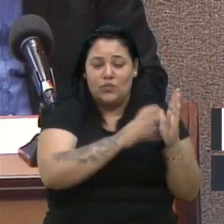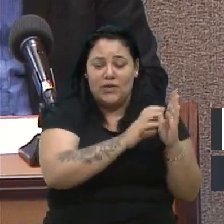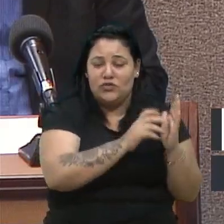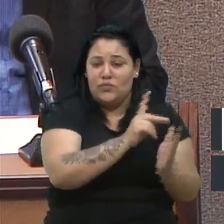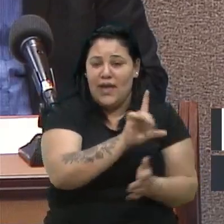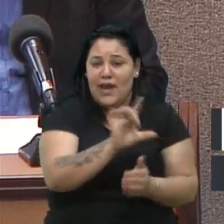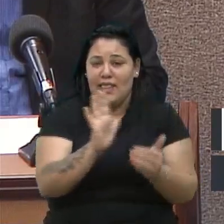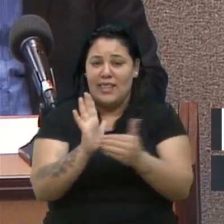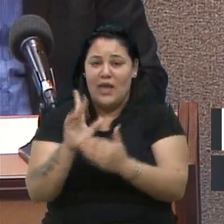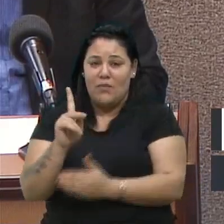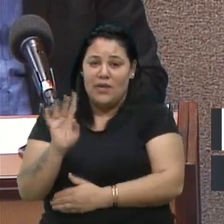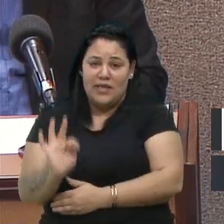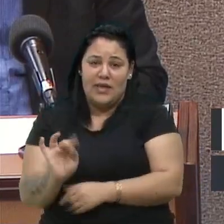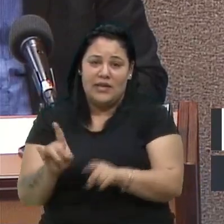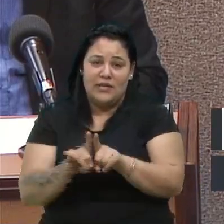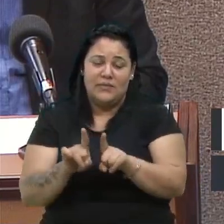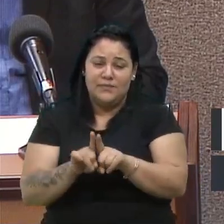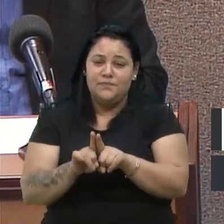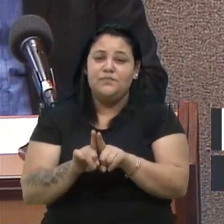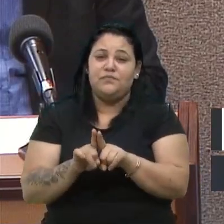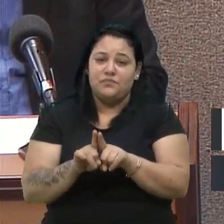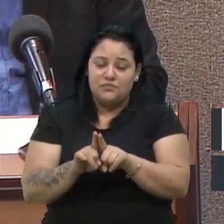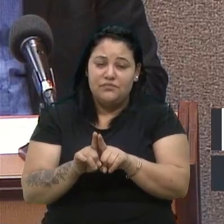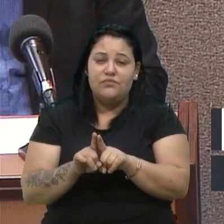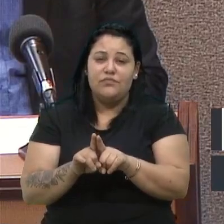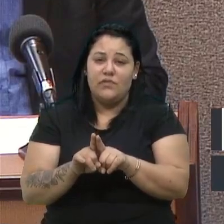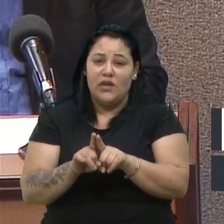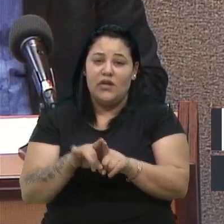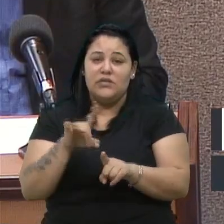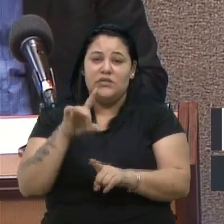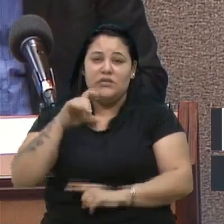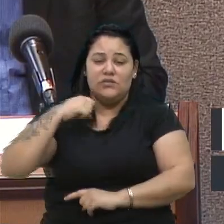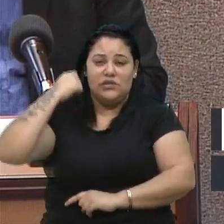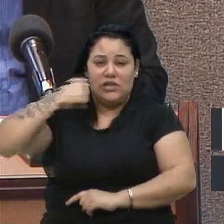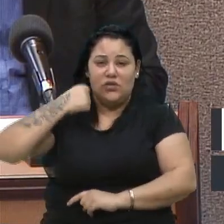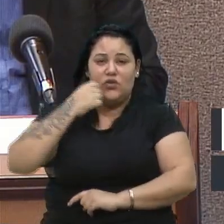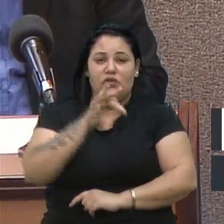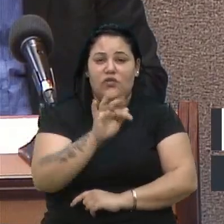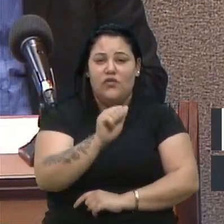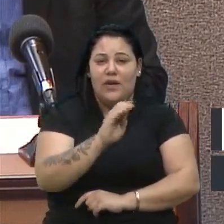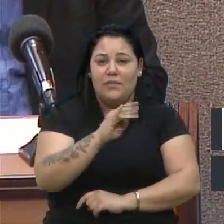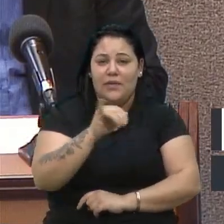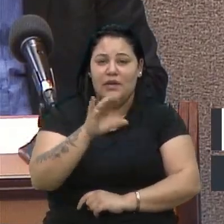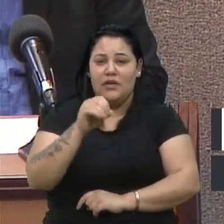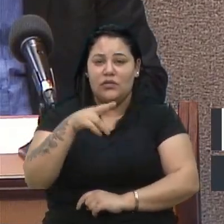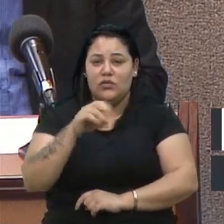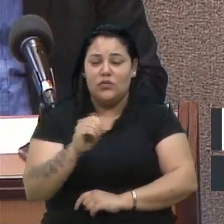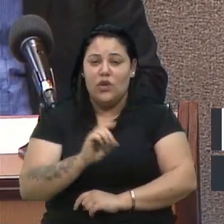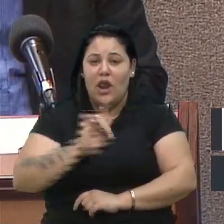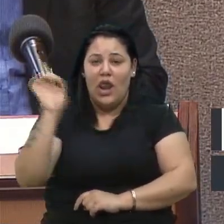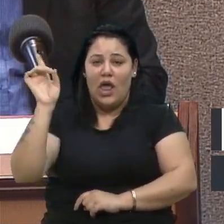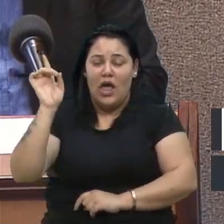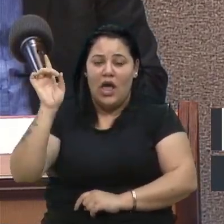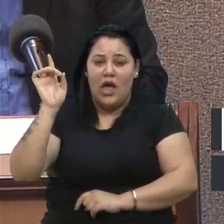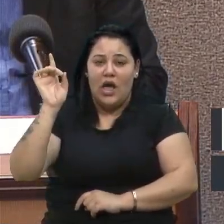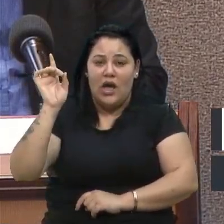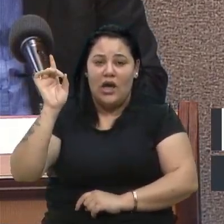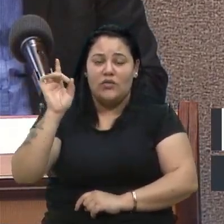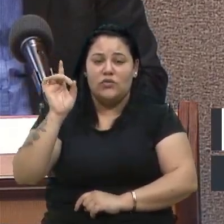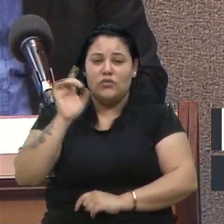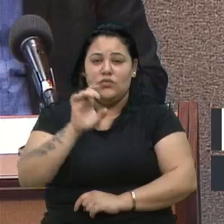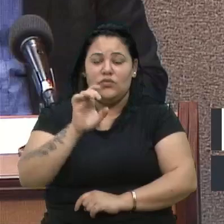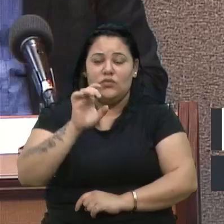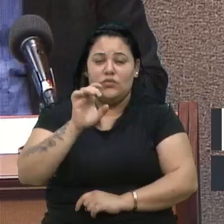inclusive o relator foi um senador, o Fabiano Contarato, do PT do Espírito Santo, que fez essa